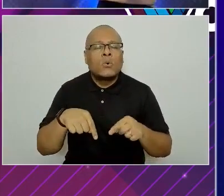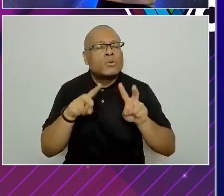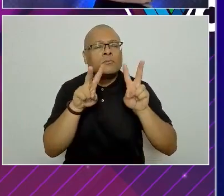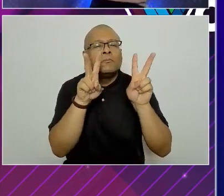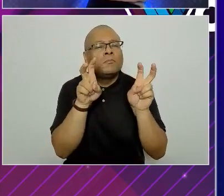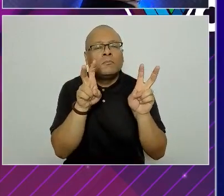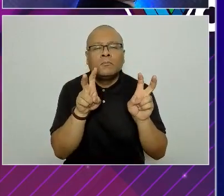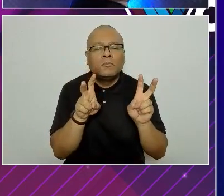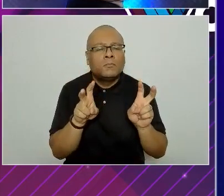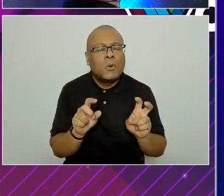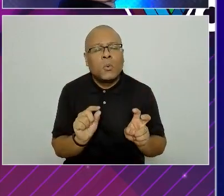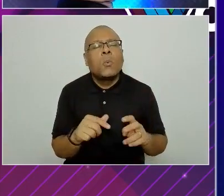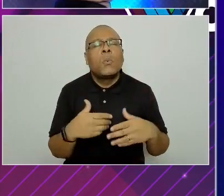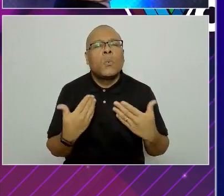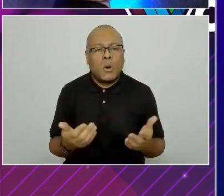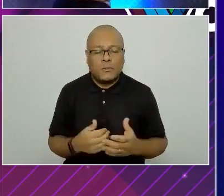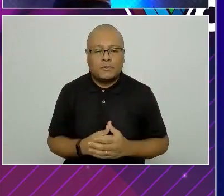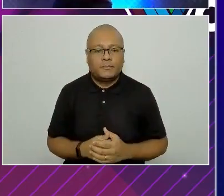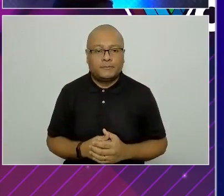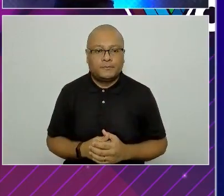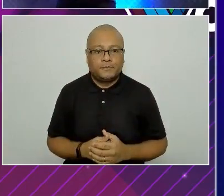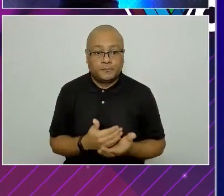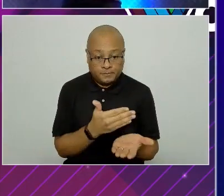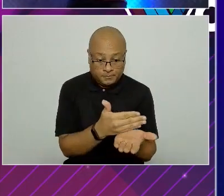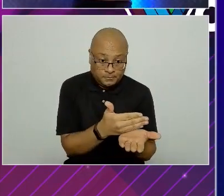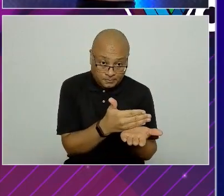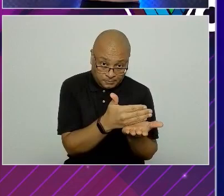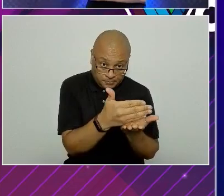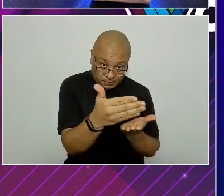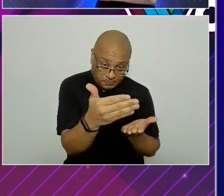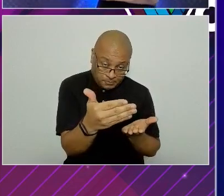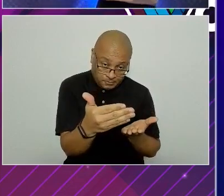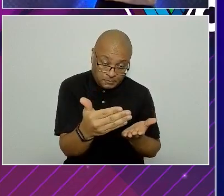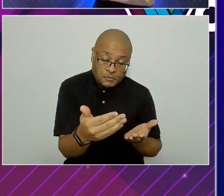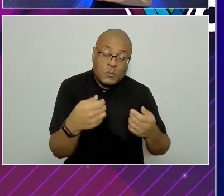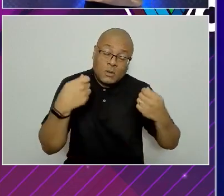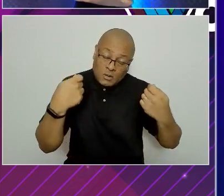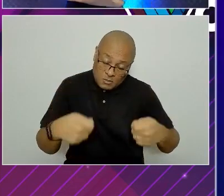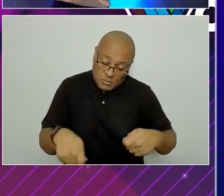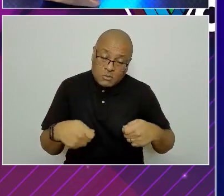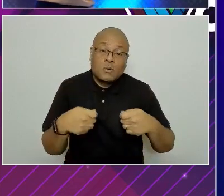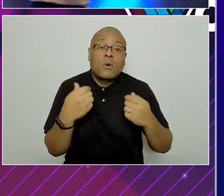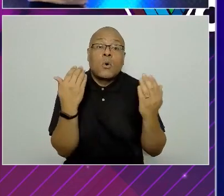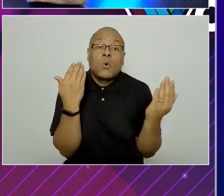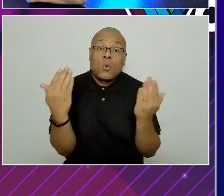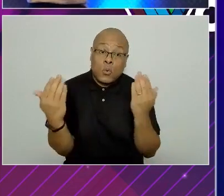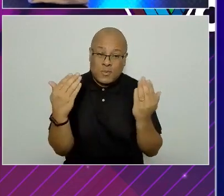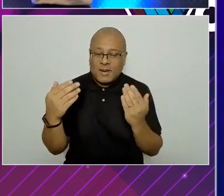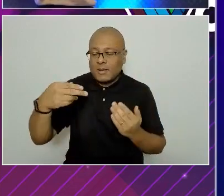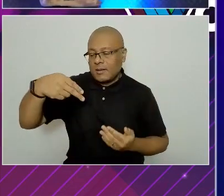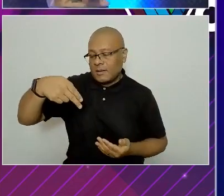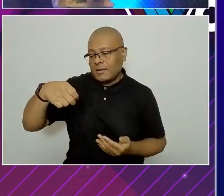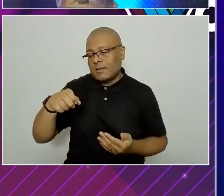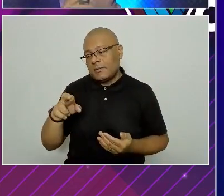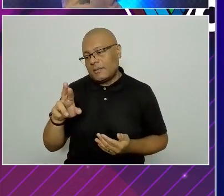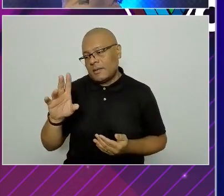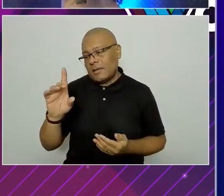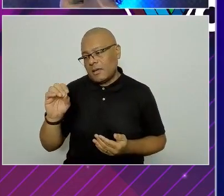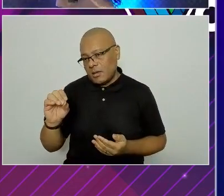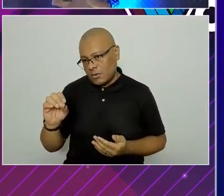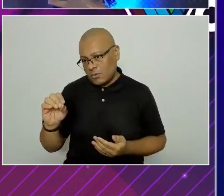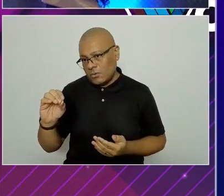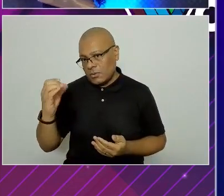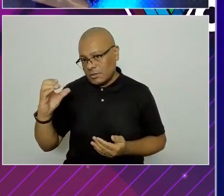de conteúdo? Então, para começar, não tem como eu falar dessa comparação entre neurociência e